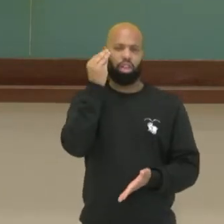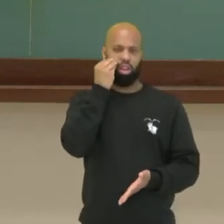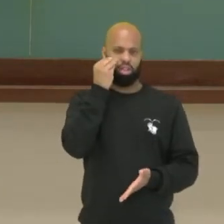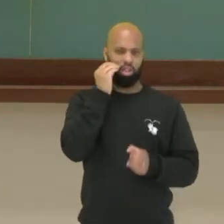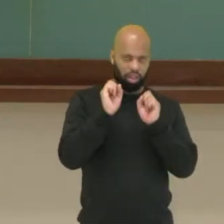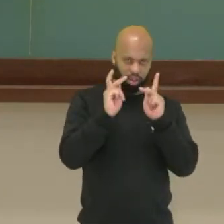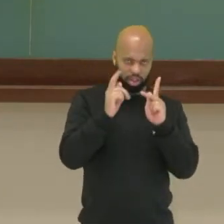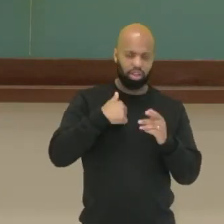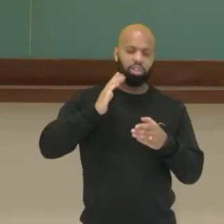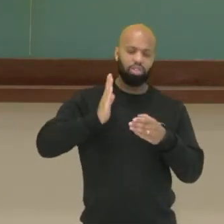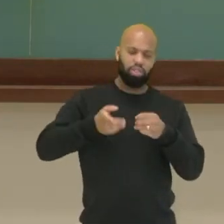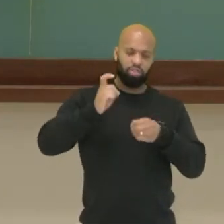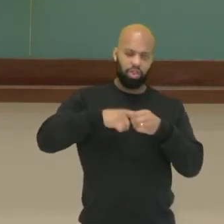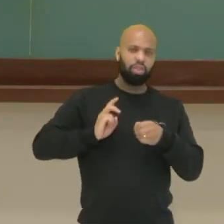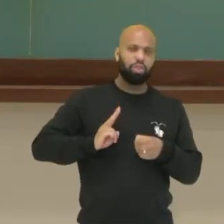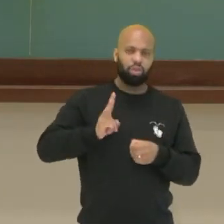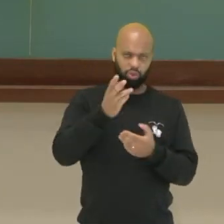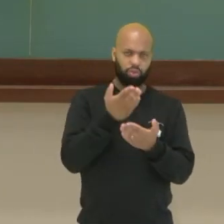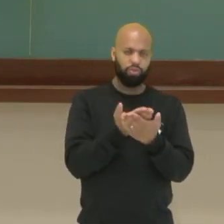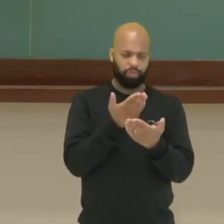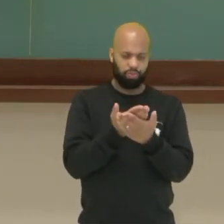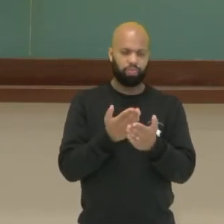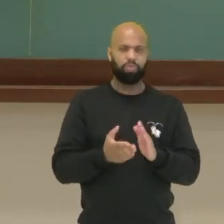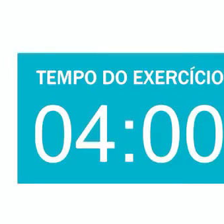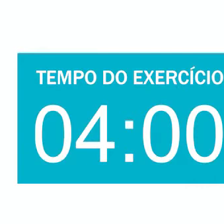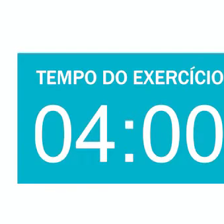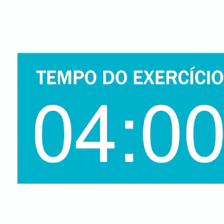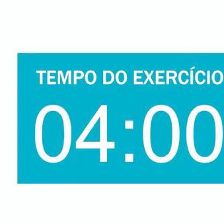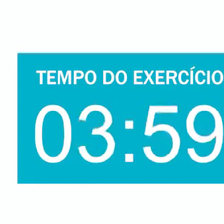vão escrevendo. Vamos lá então? Vai lá, hein?